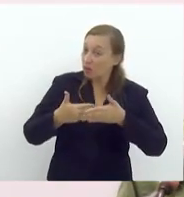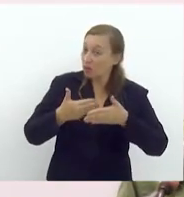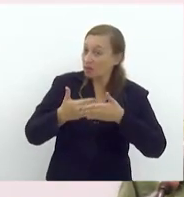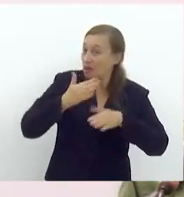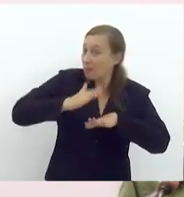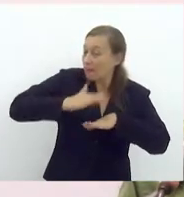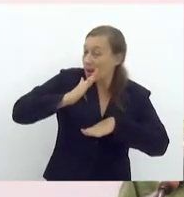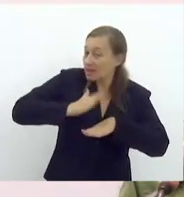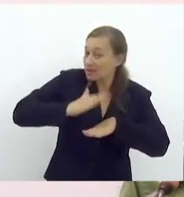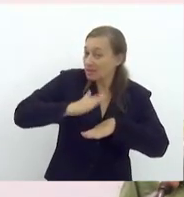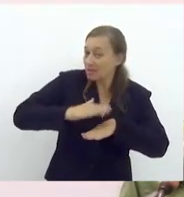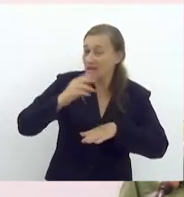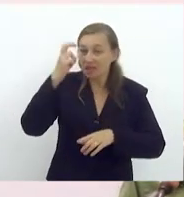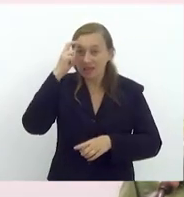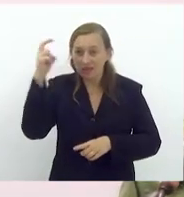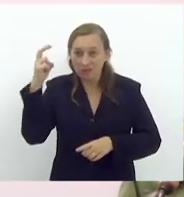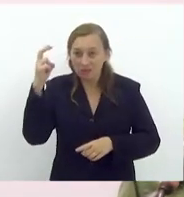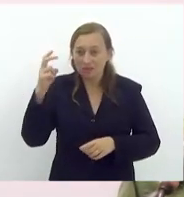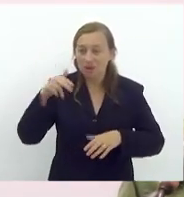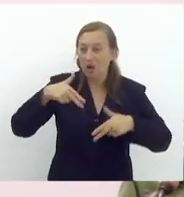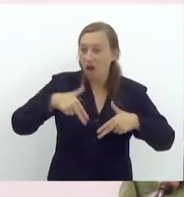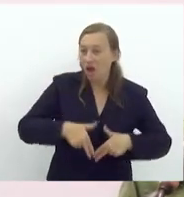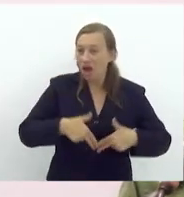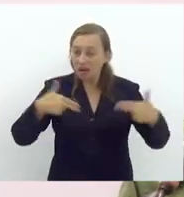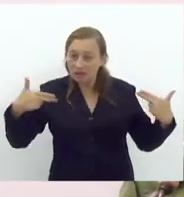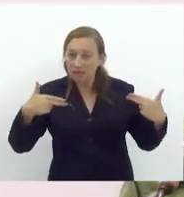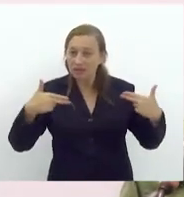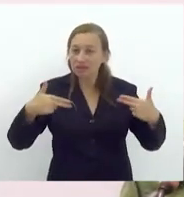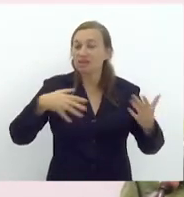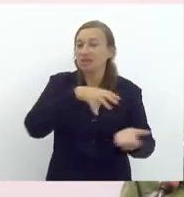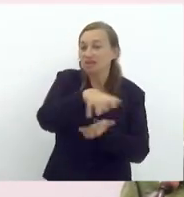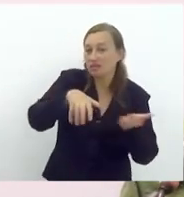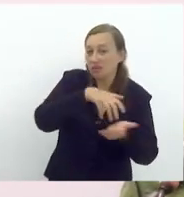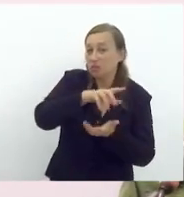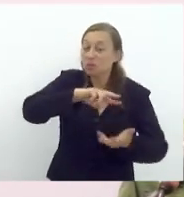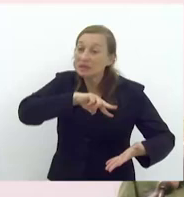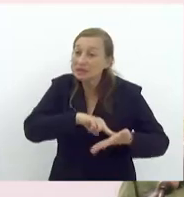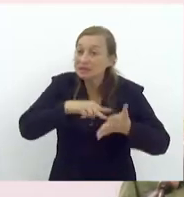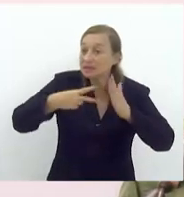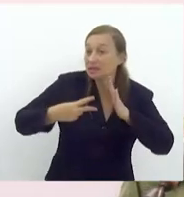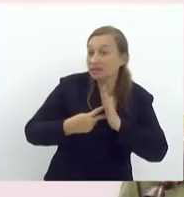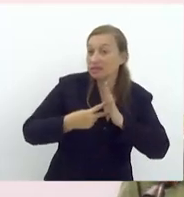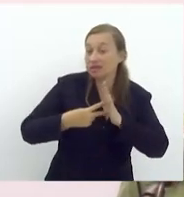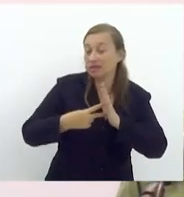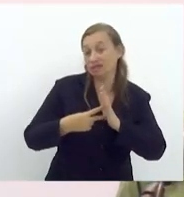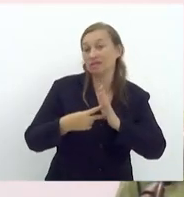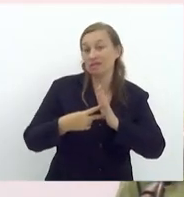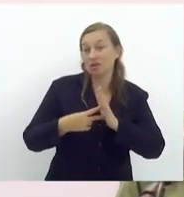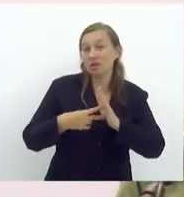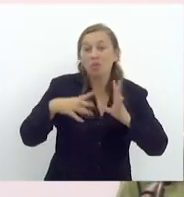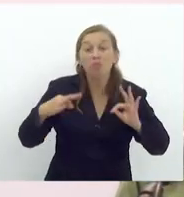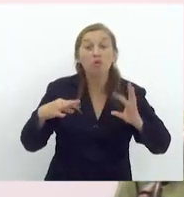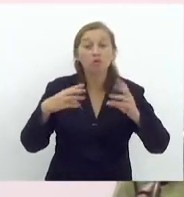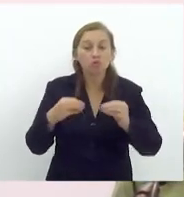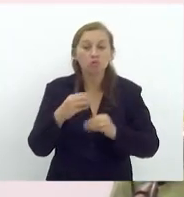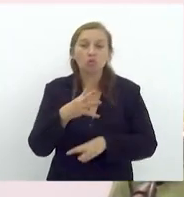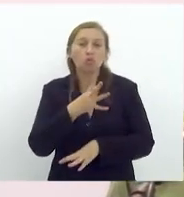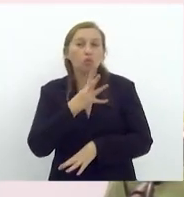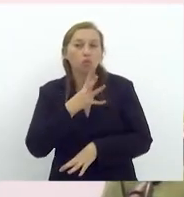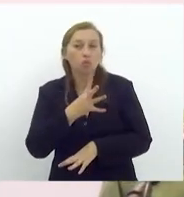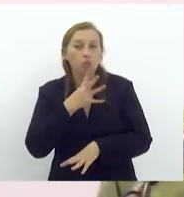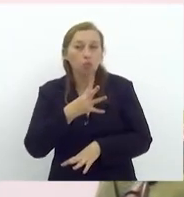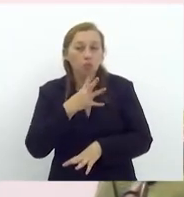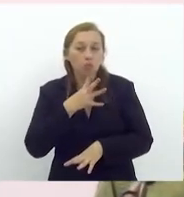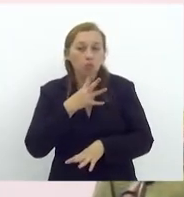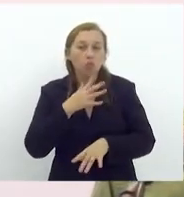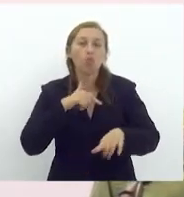cada vez mais da cultura hip hop da revolução que ela significa muito por conta de tudo que tenho conhecido por